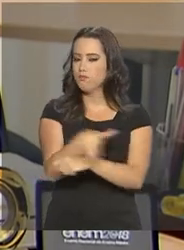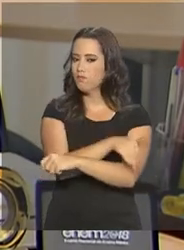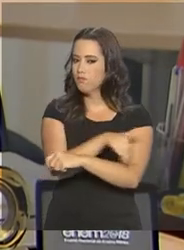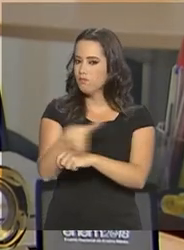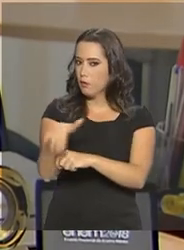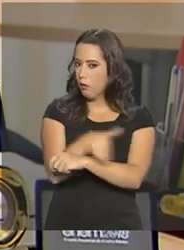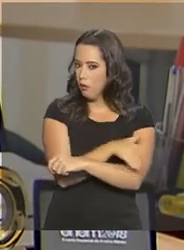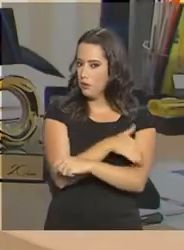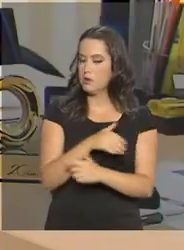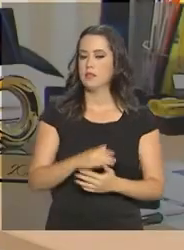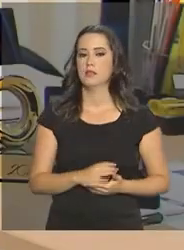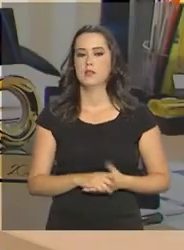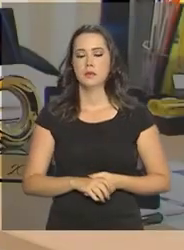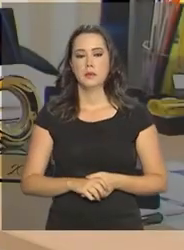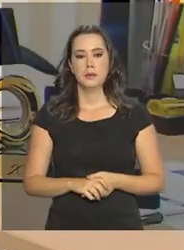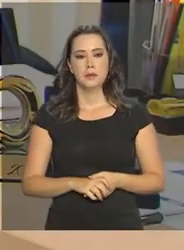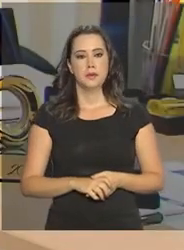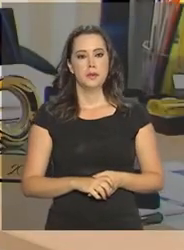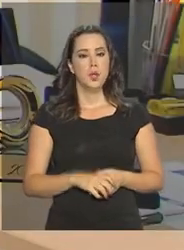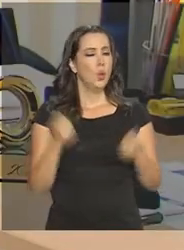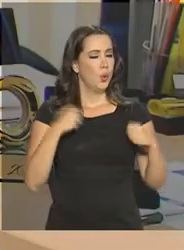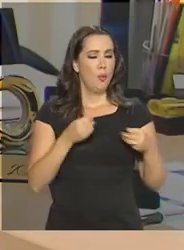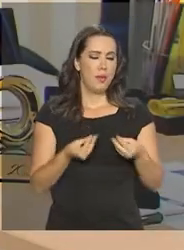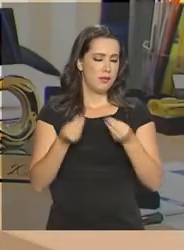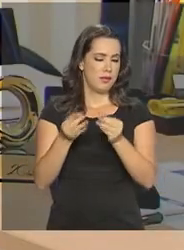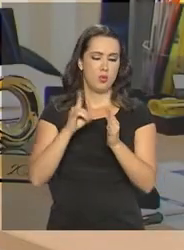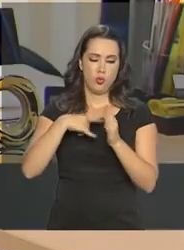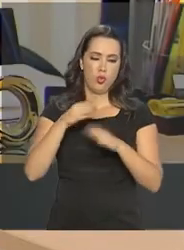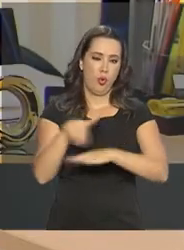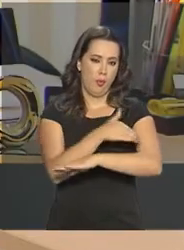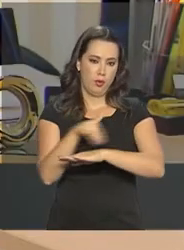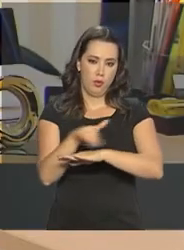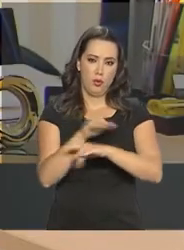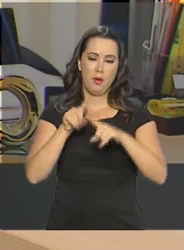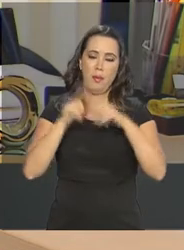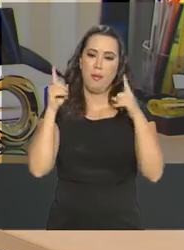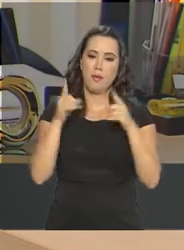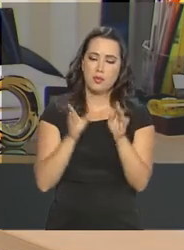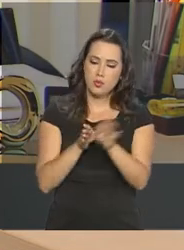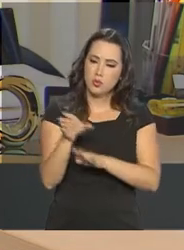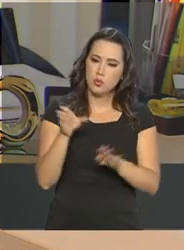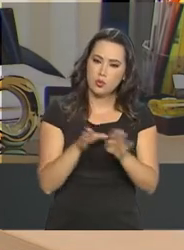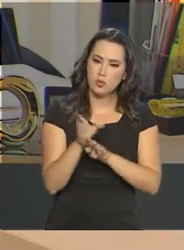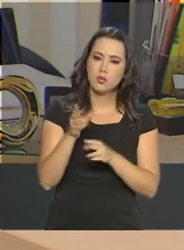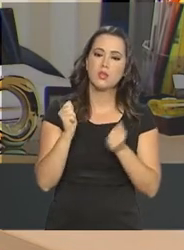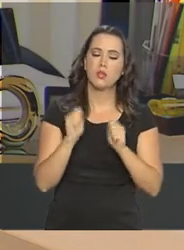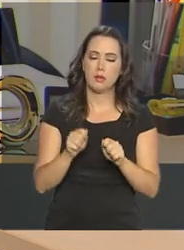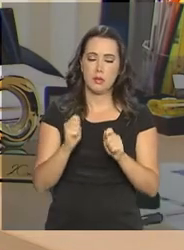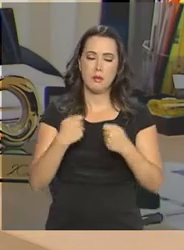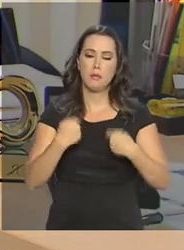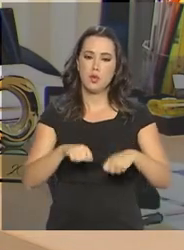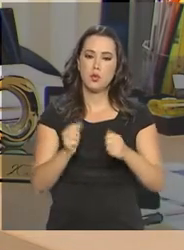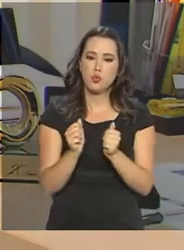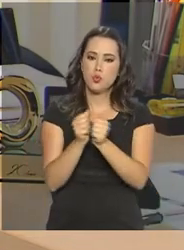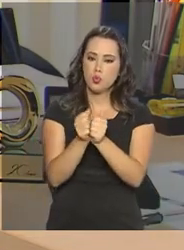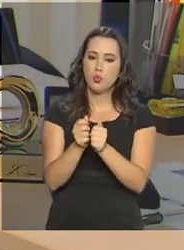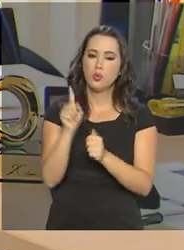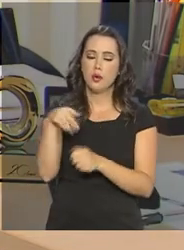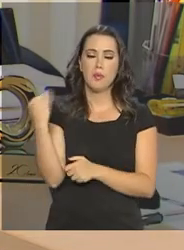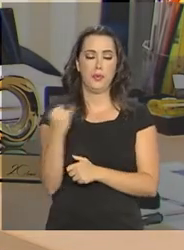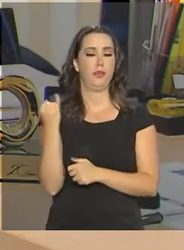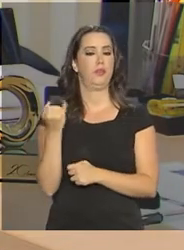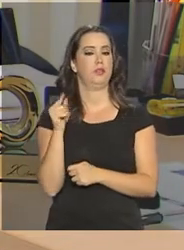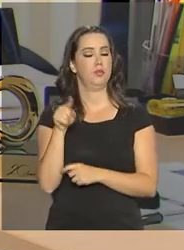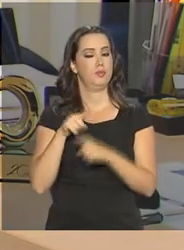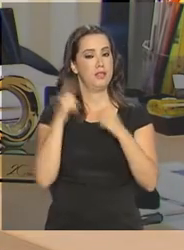do local nem obrigatória vai ficar tão no dia mas a gente recomenda que leve nesse cartão tem várias informações que os